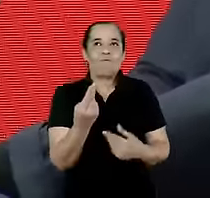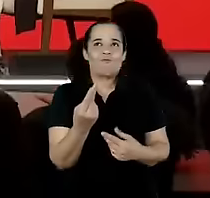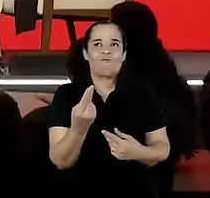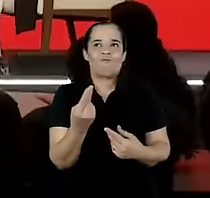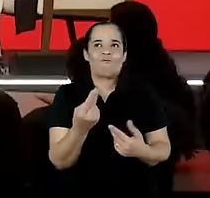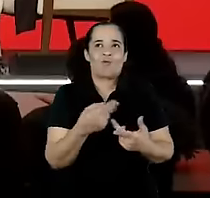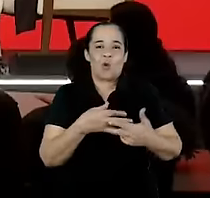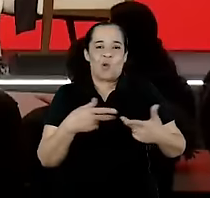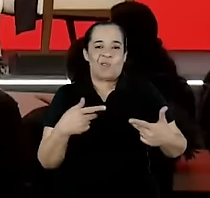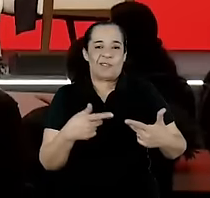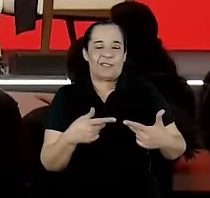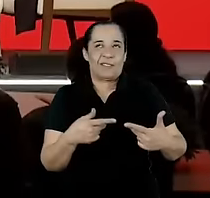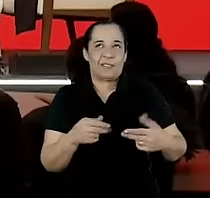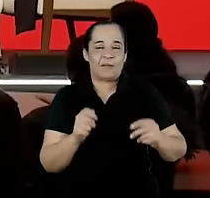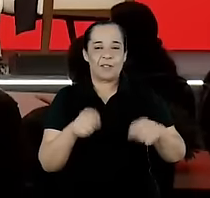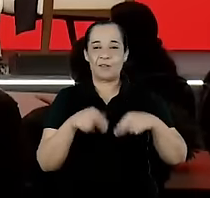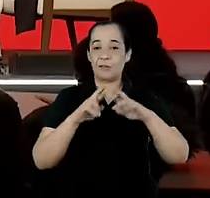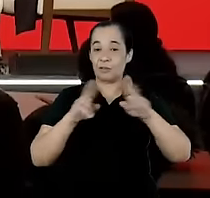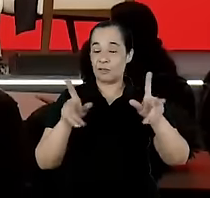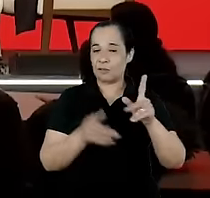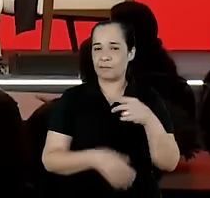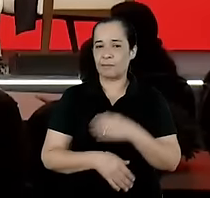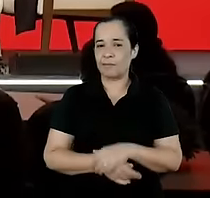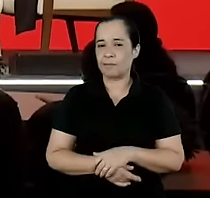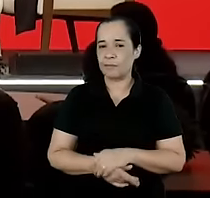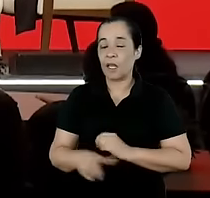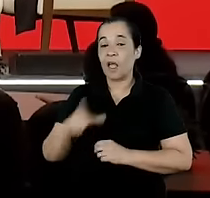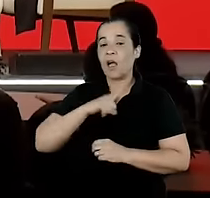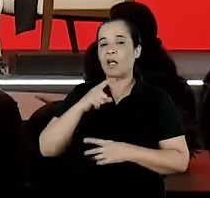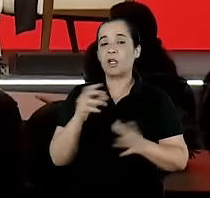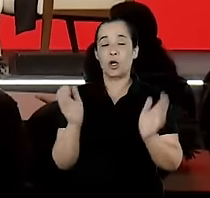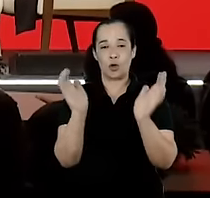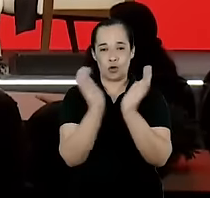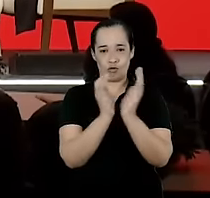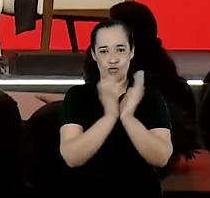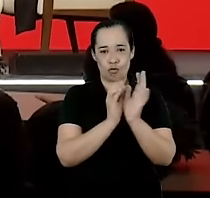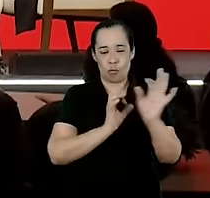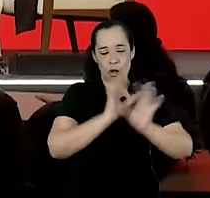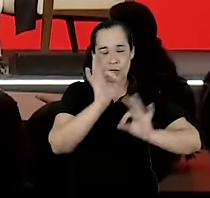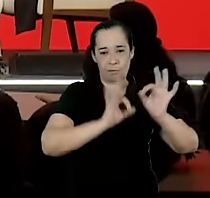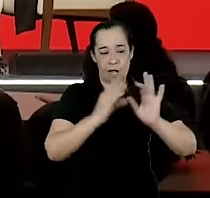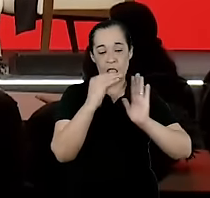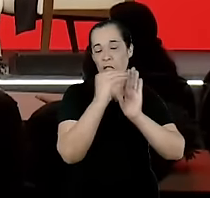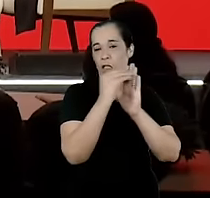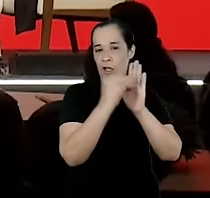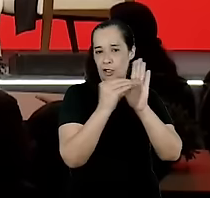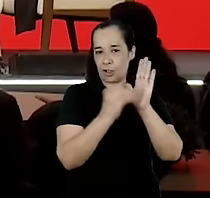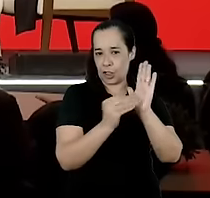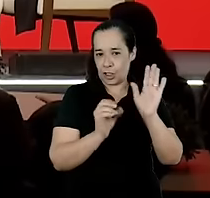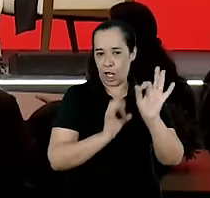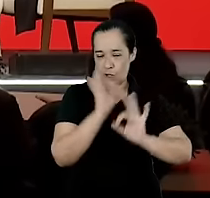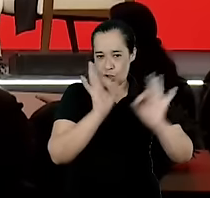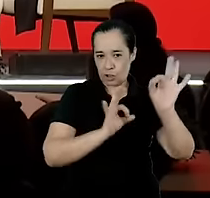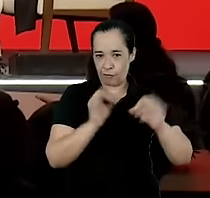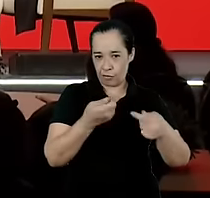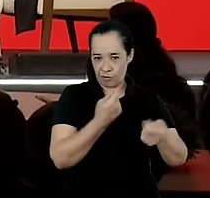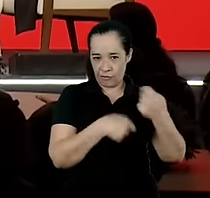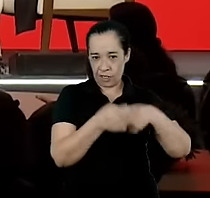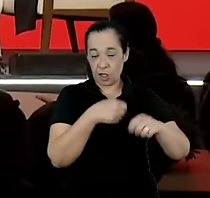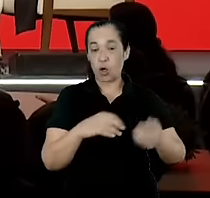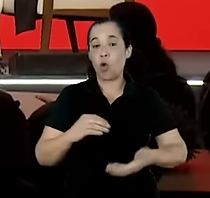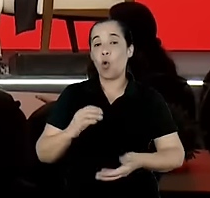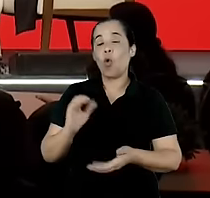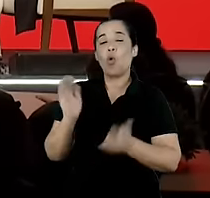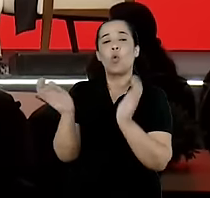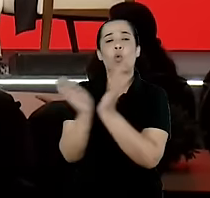eh a gente tem no grupo de reformas na agenda de reformas financeiras um grupo específico discutindo